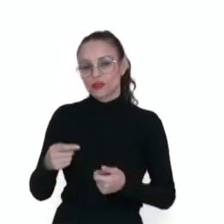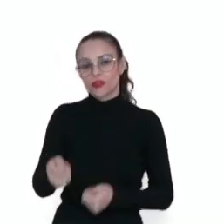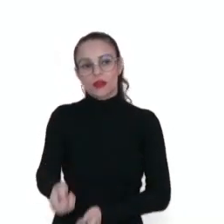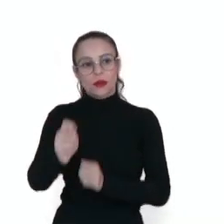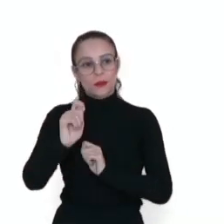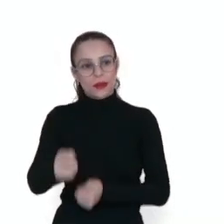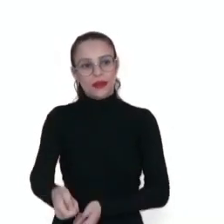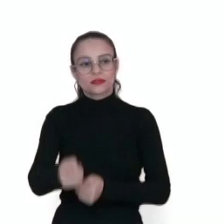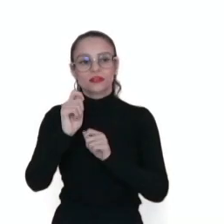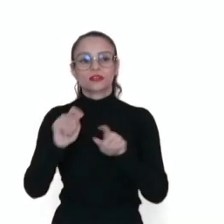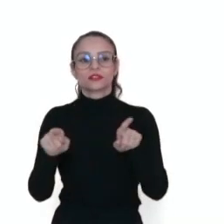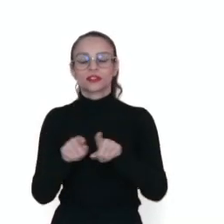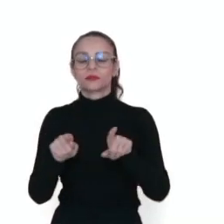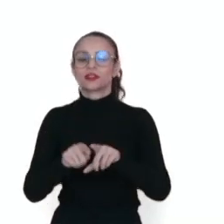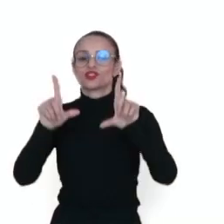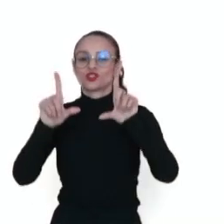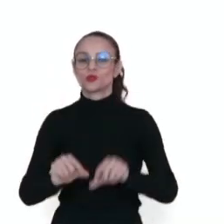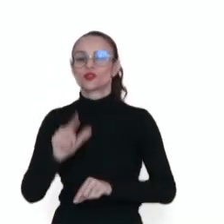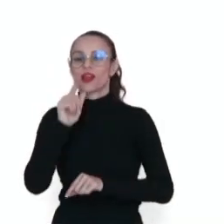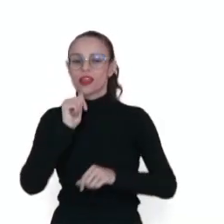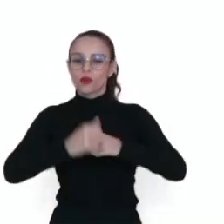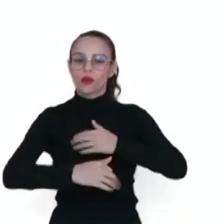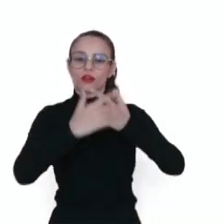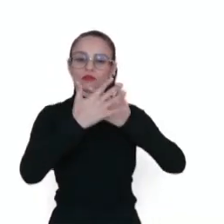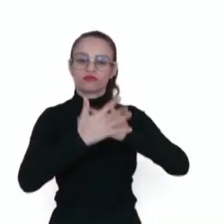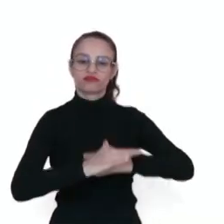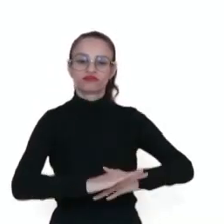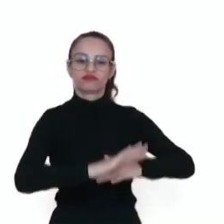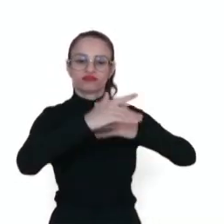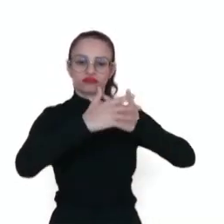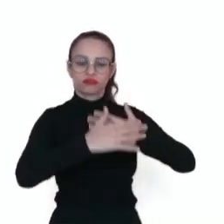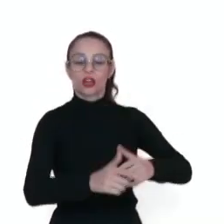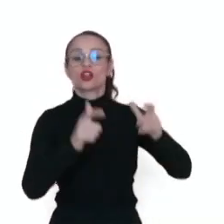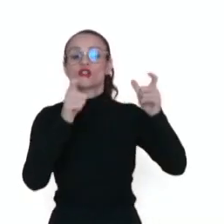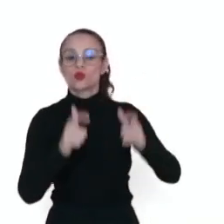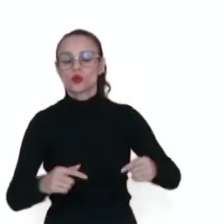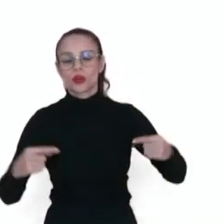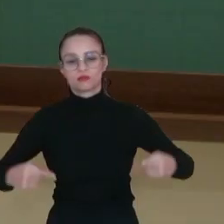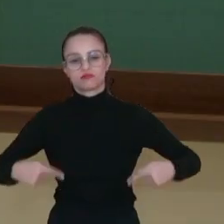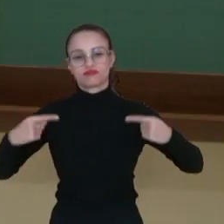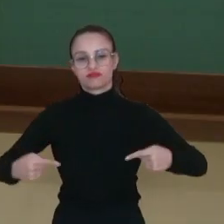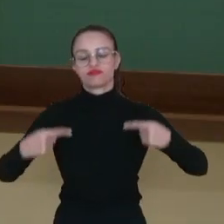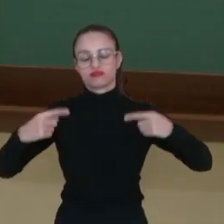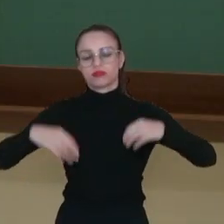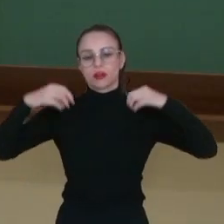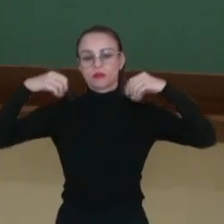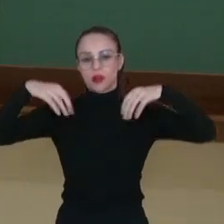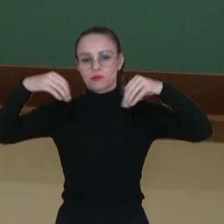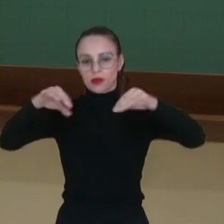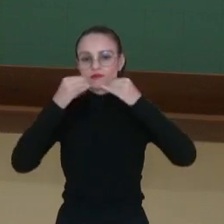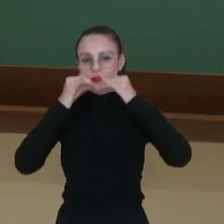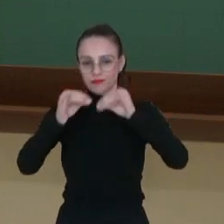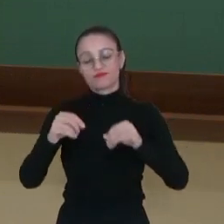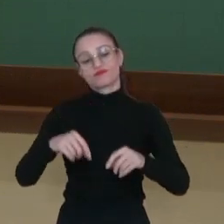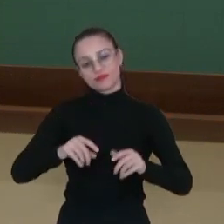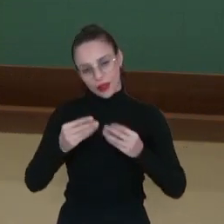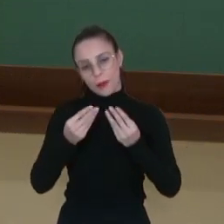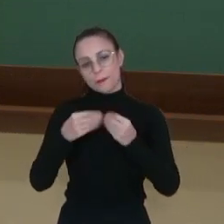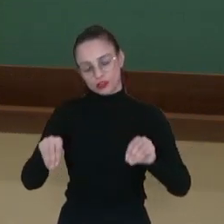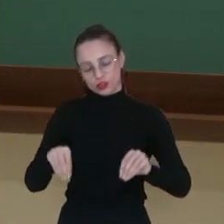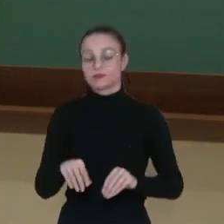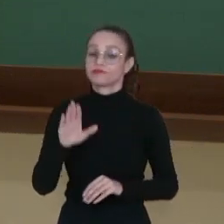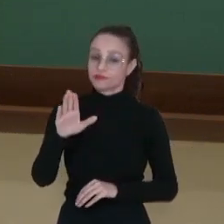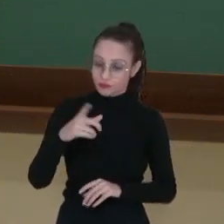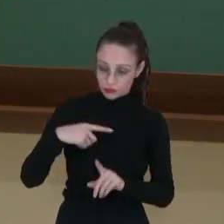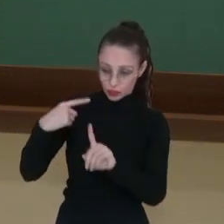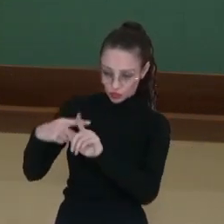a diminuição da vazão da água em áreas de usinas hidrelétricas que prejudicam a geração de energia. Então nós temos os pontos